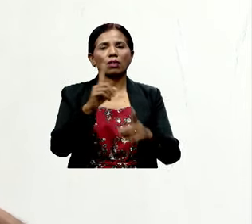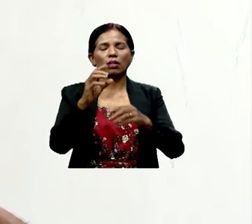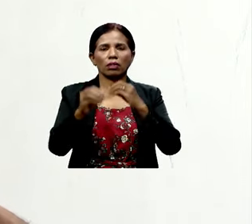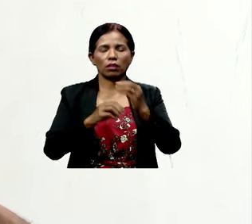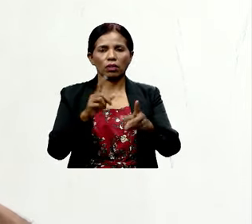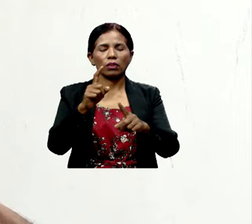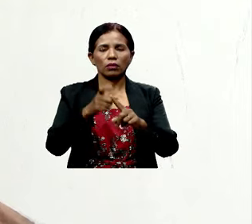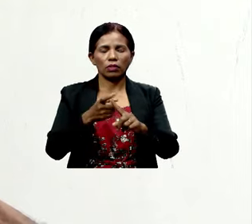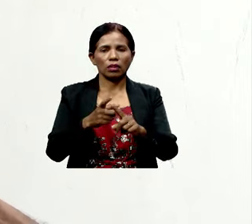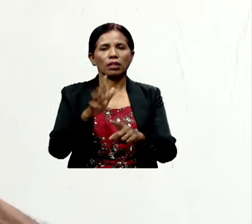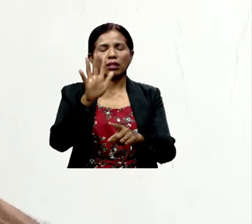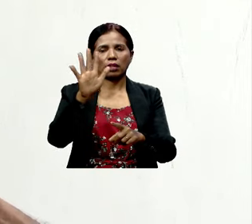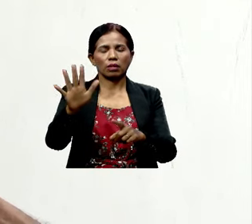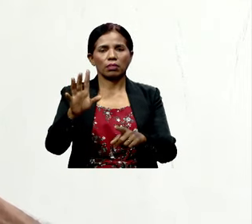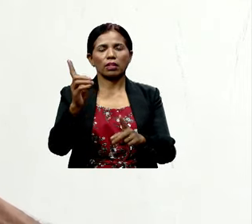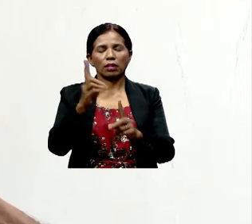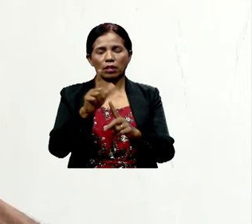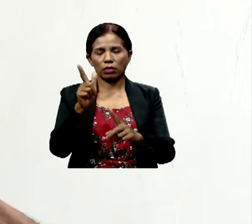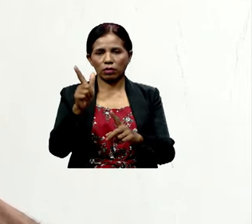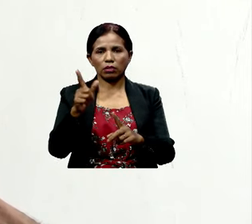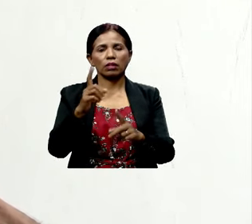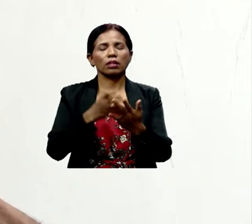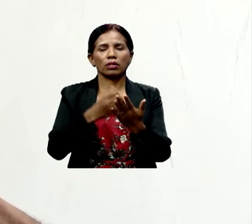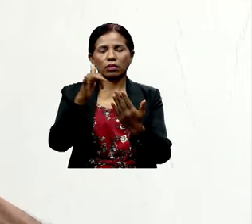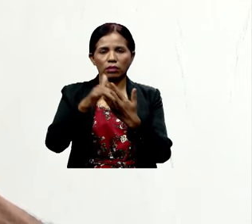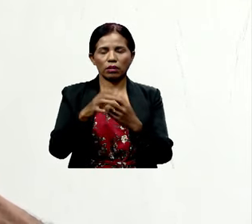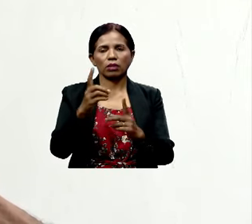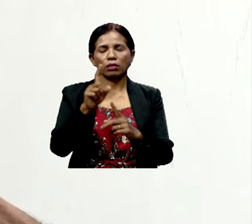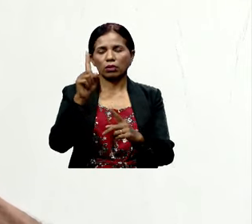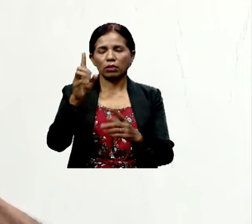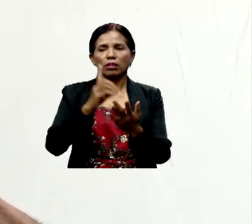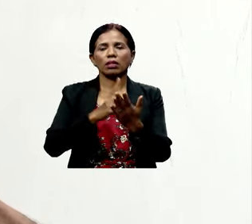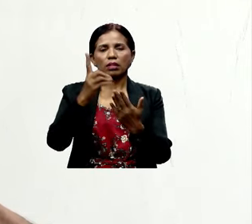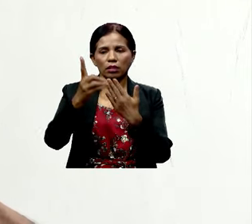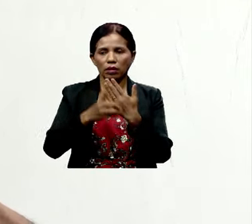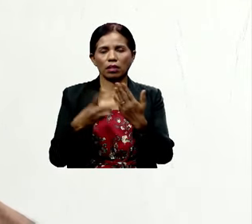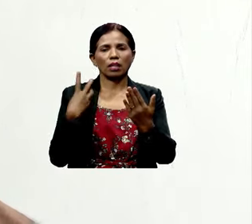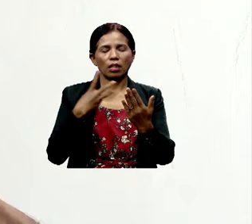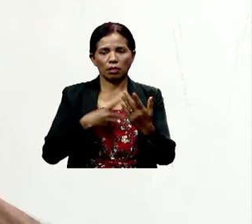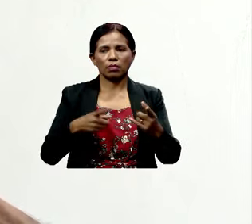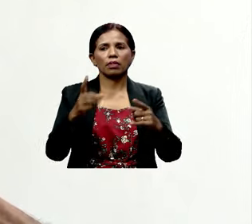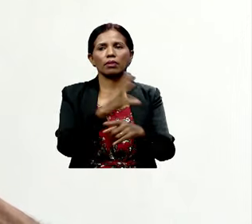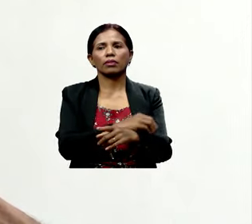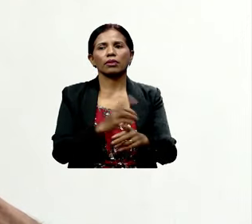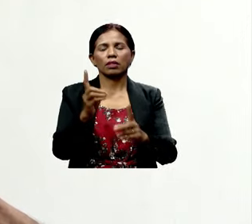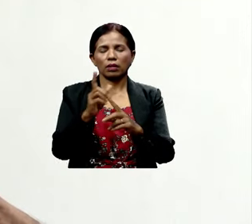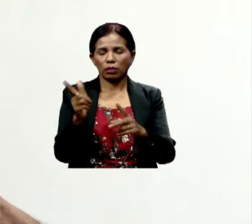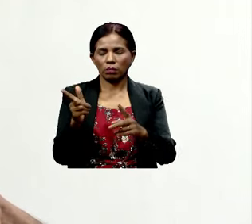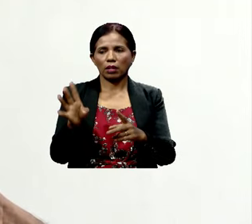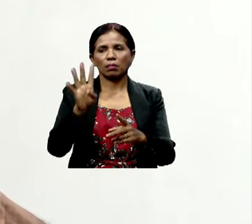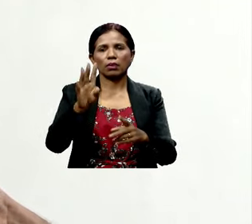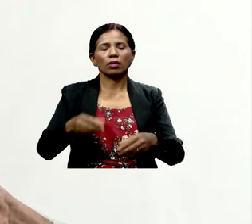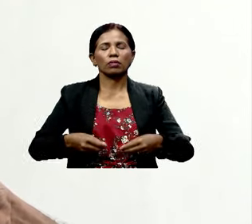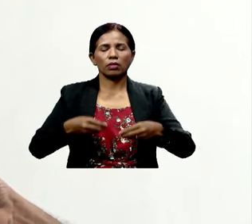5 hosi dia 1 de julho ne mak dia 1 de dezembro mas ami adianta mais cedo iha dia 24 para fo tempo ba